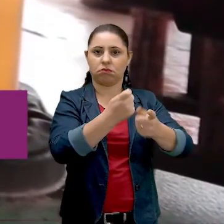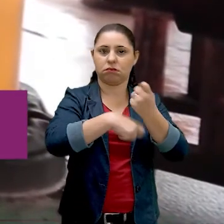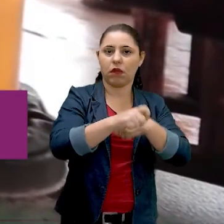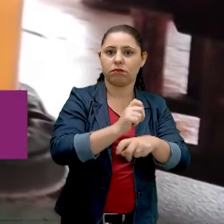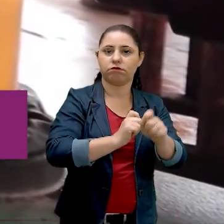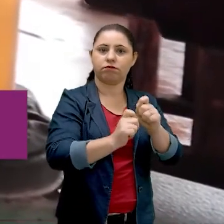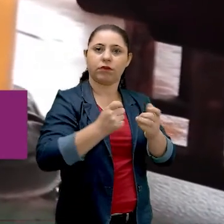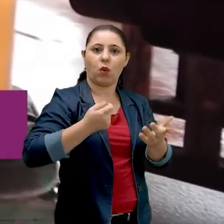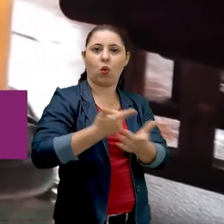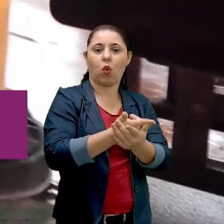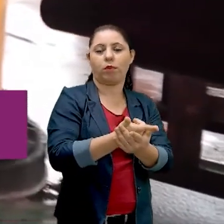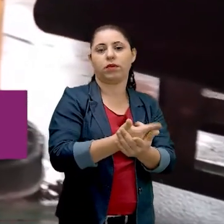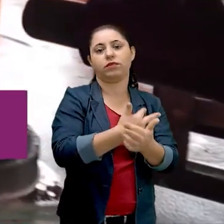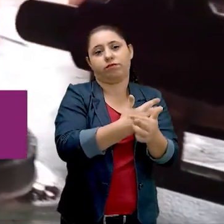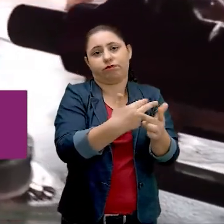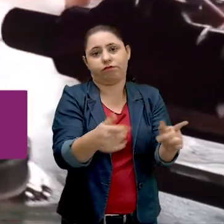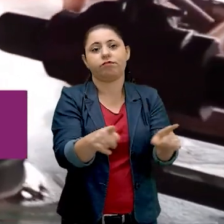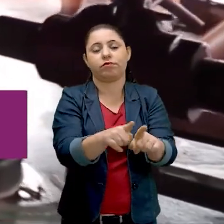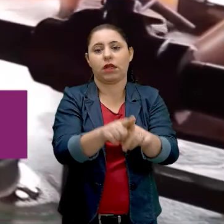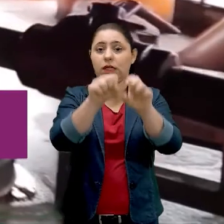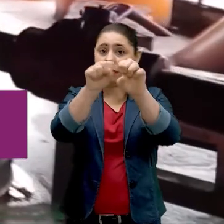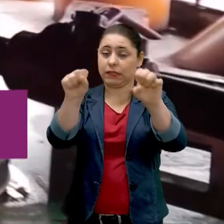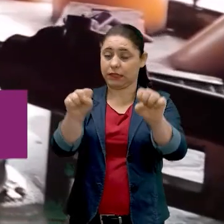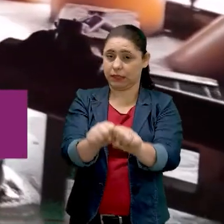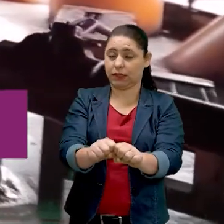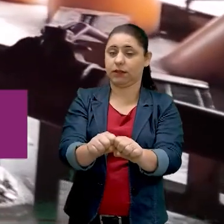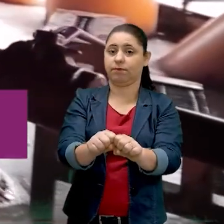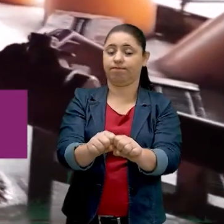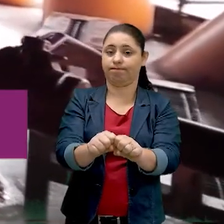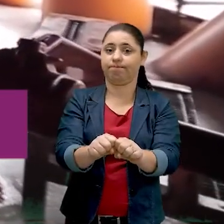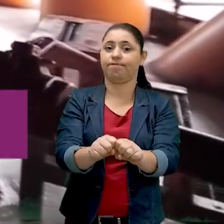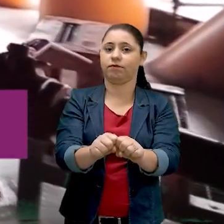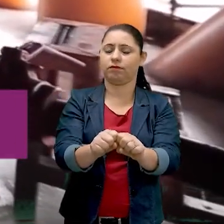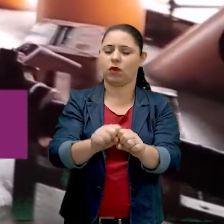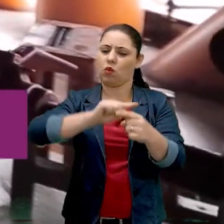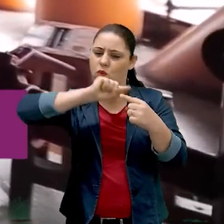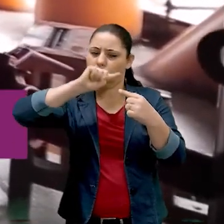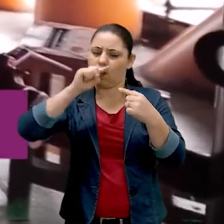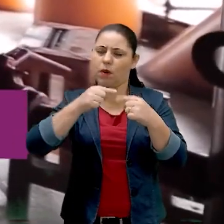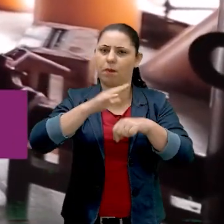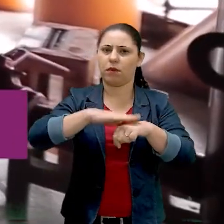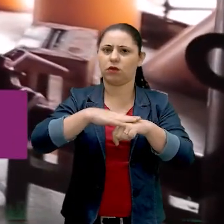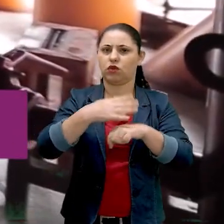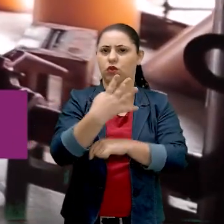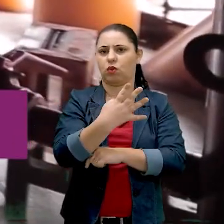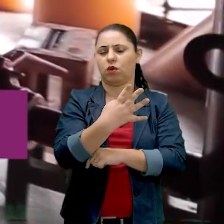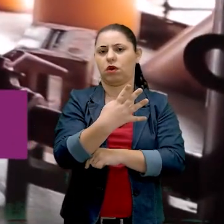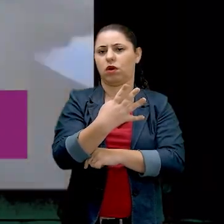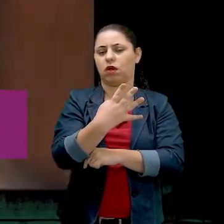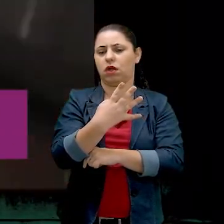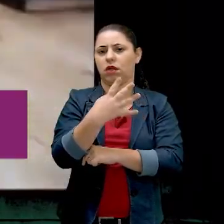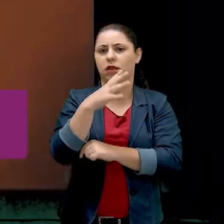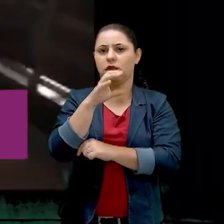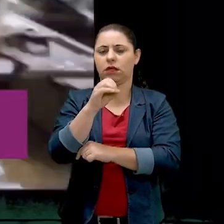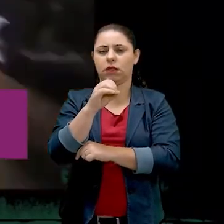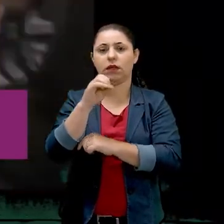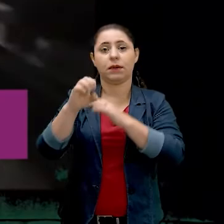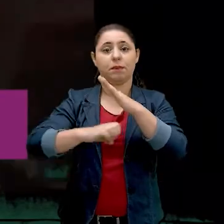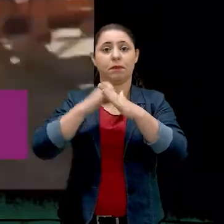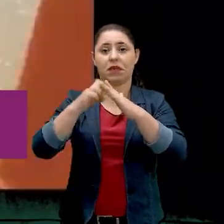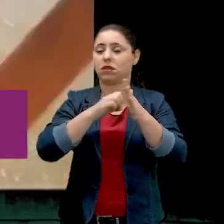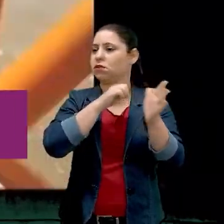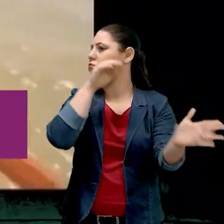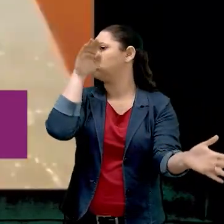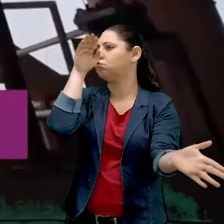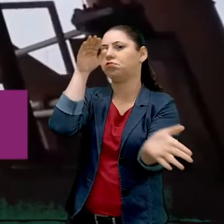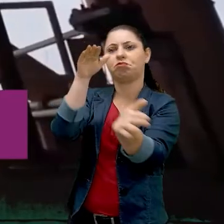economia russa de uma maneira muito sistemática e objetiva, pontual. São mais de 40 empresas que